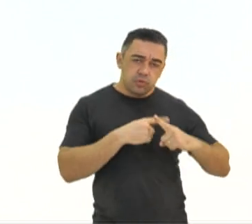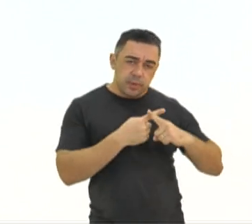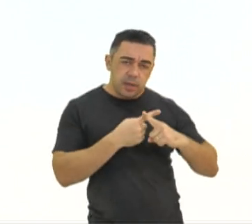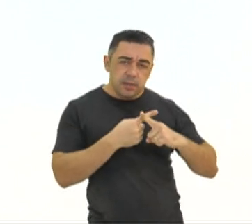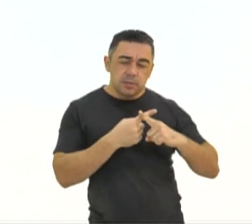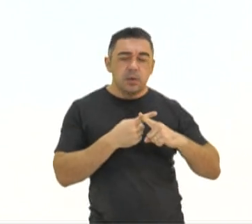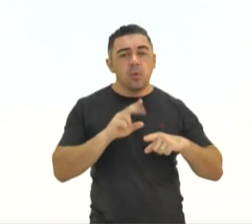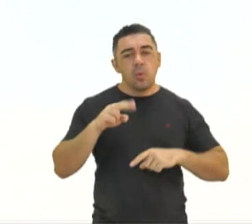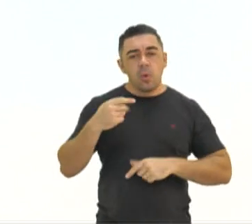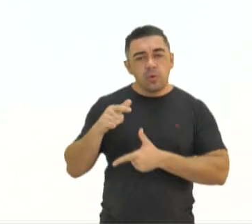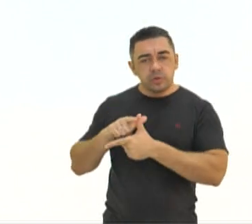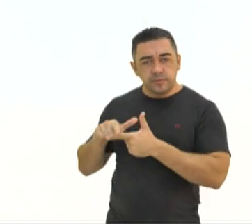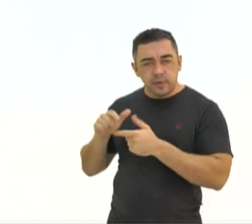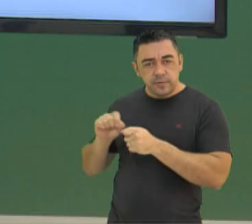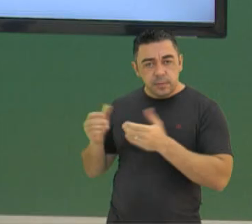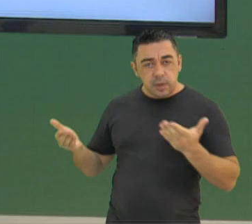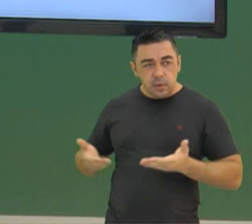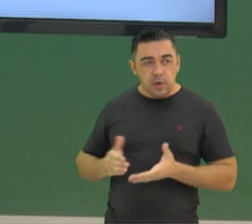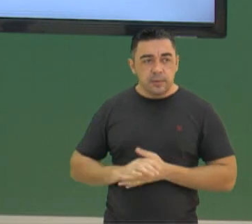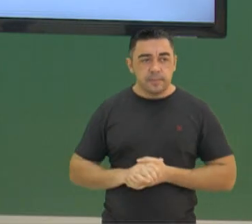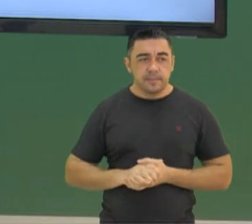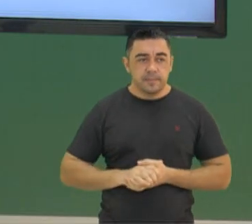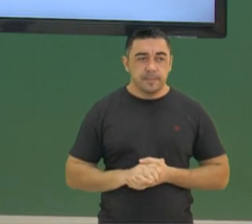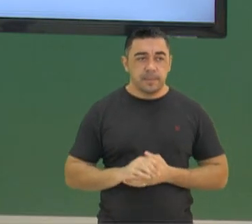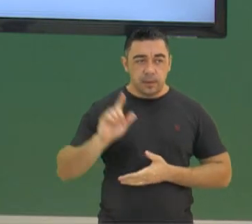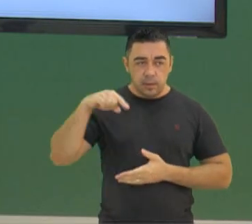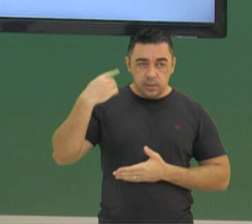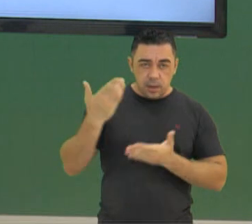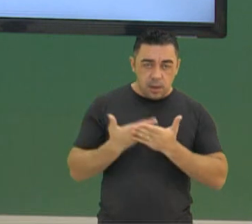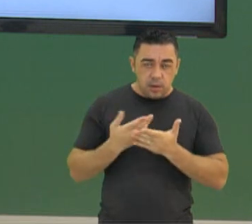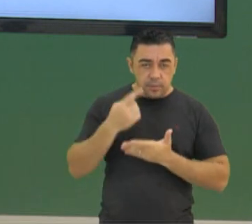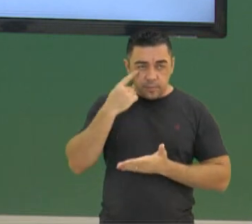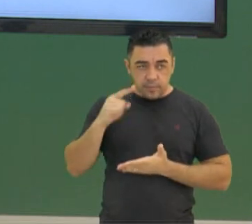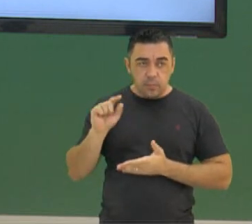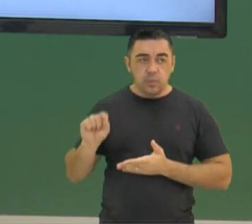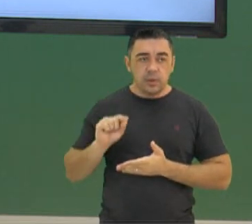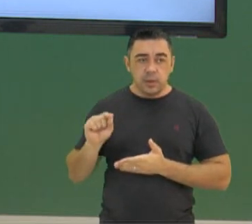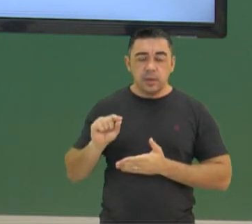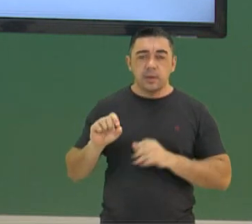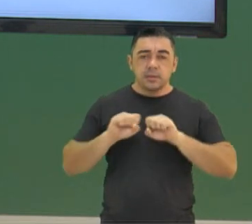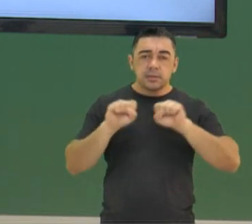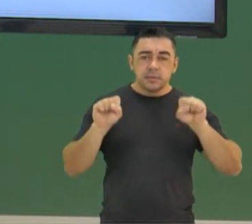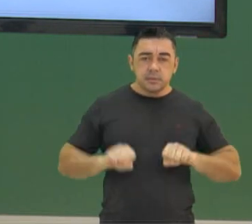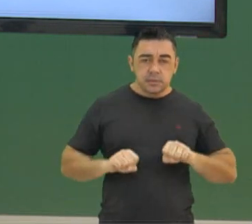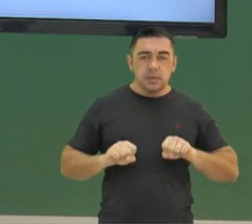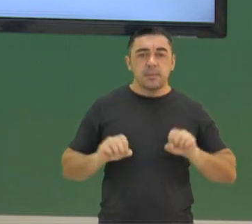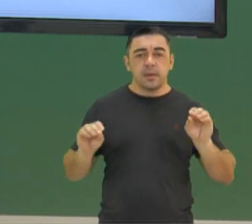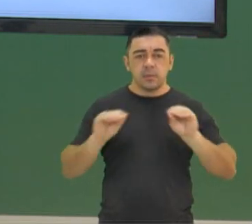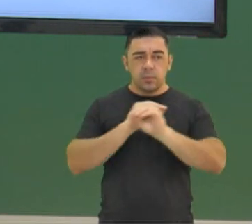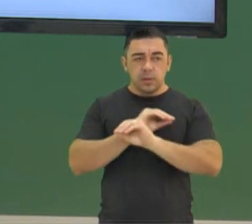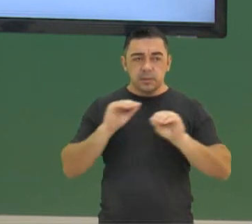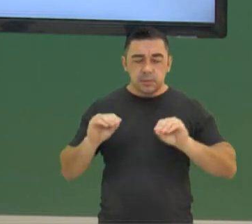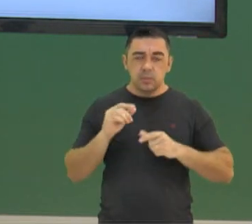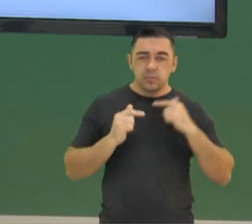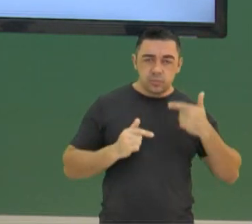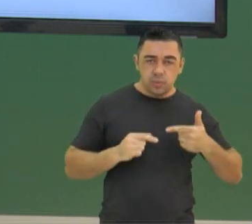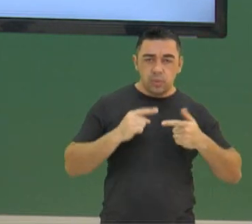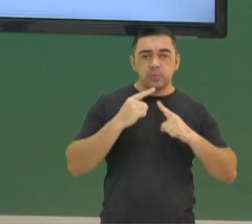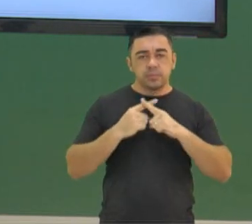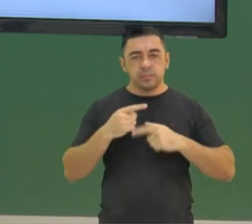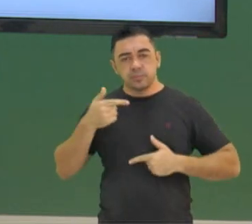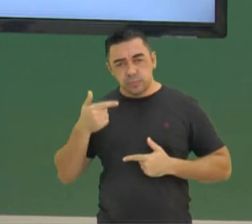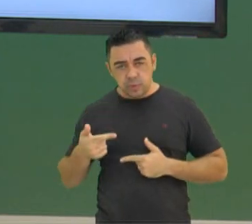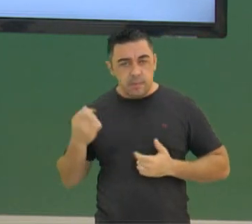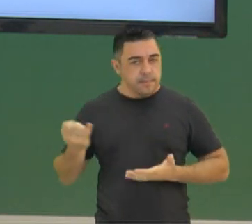questão que a gente acabou de resolver aqui. Na próxima aula veremos sistema de equação linear 2 por 2. Então é